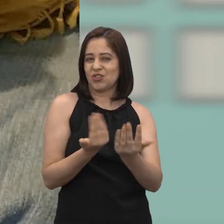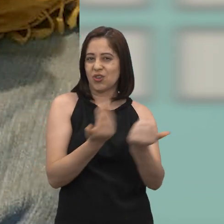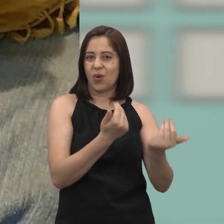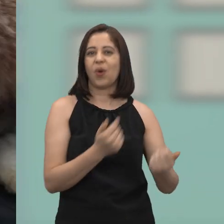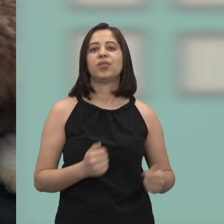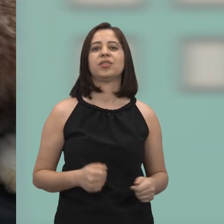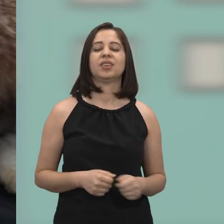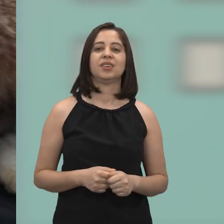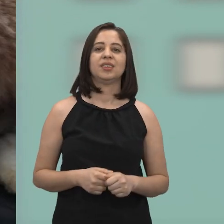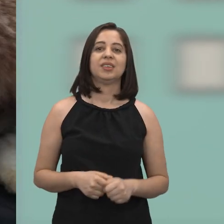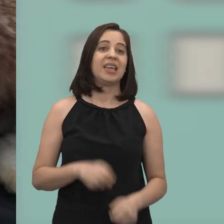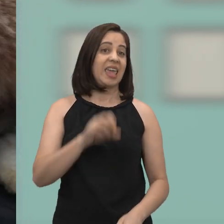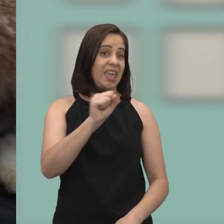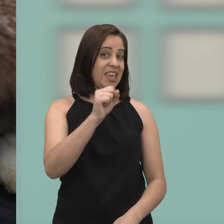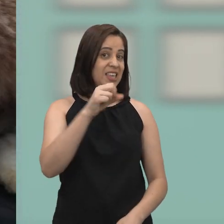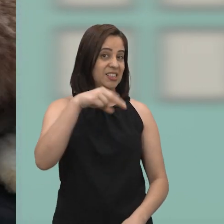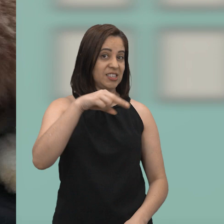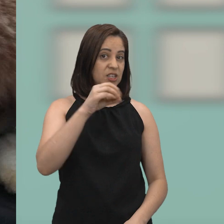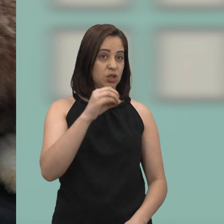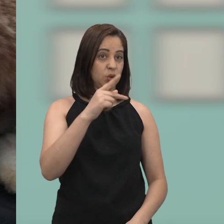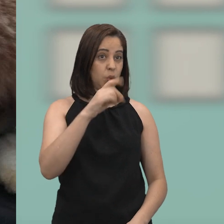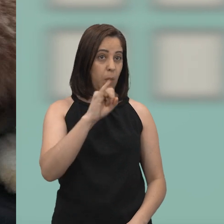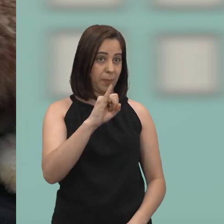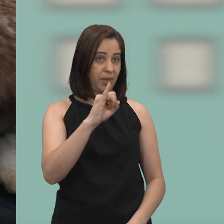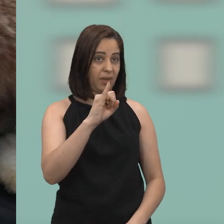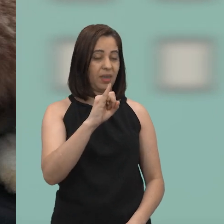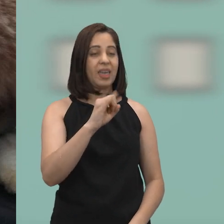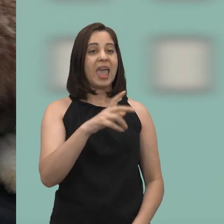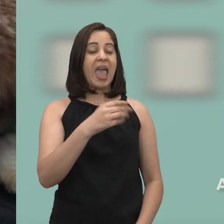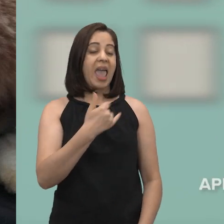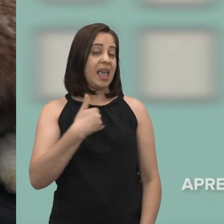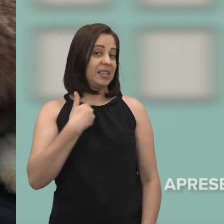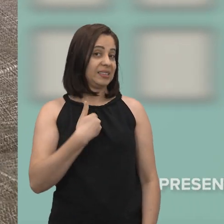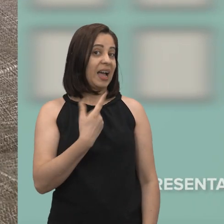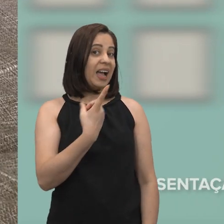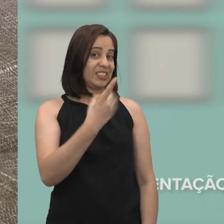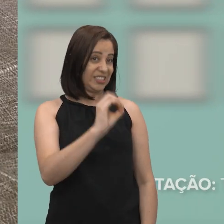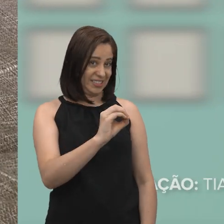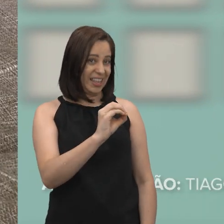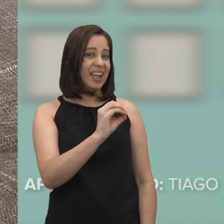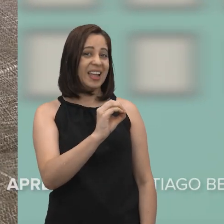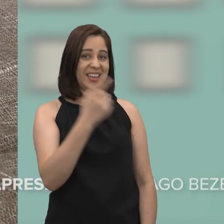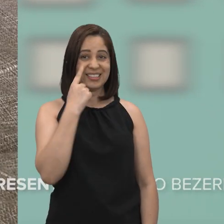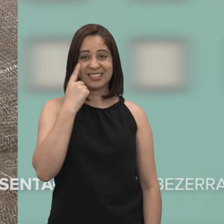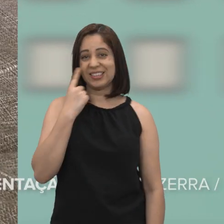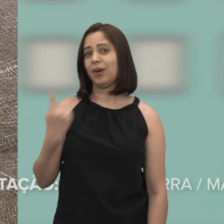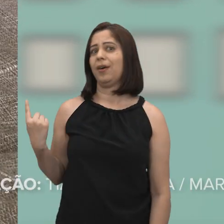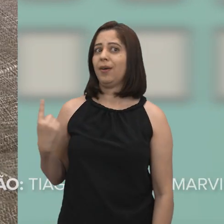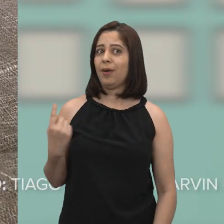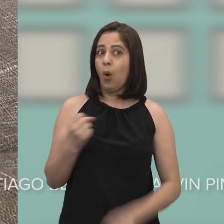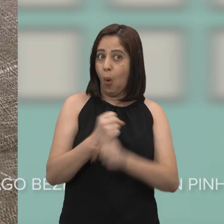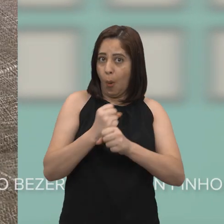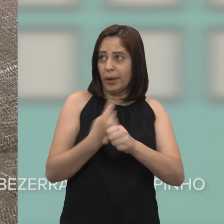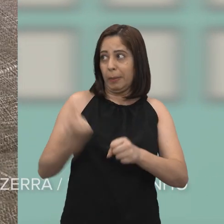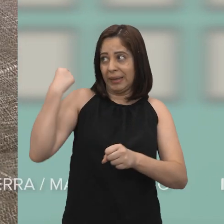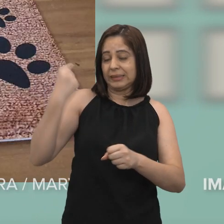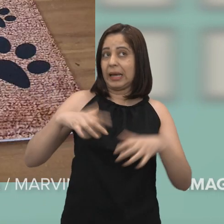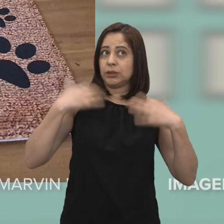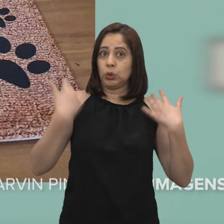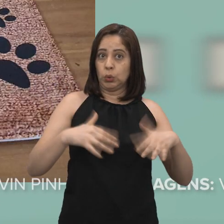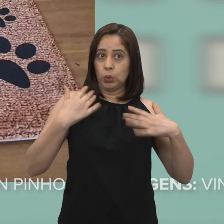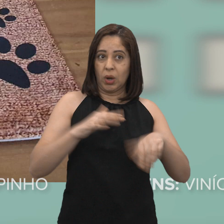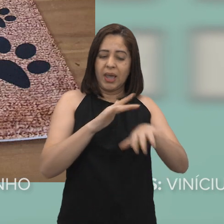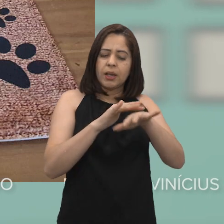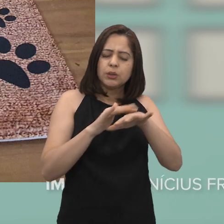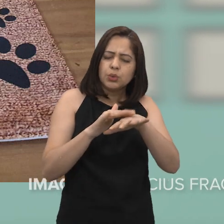Cachorrinha. A Linda. Julie é uma fofa. E o Snoopy, né? O Snoopy tem 10 anos. Vocês acompanharam, né, nos bastidores aí, o ano passado sofri bastante com ele.